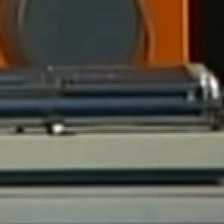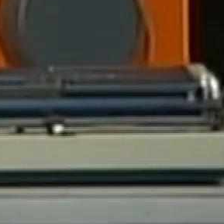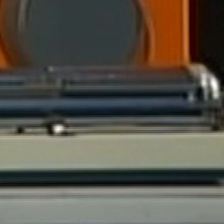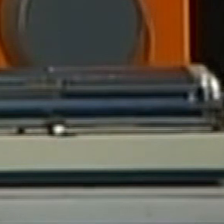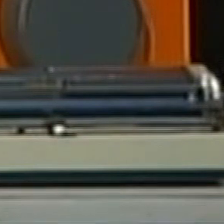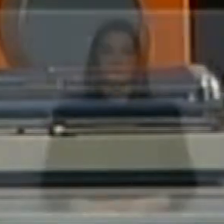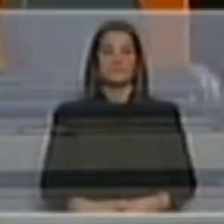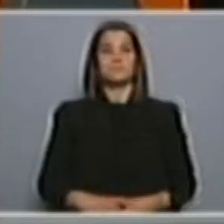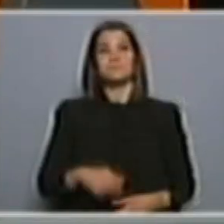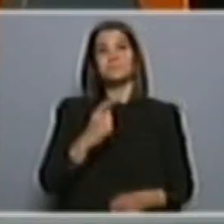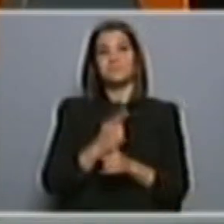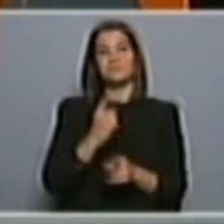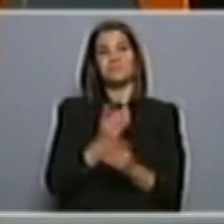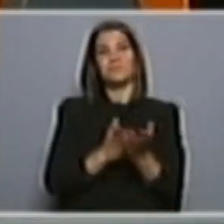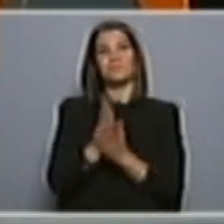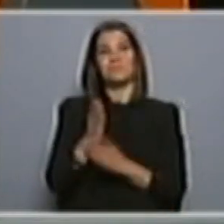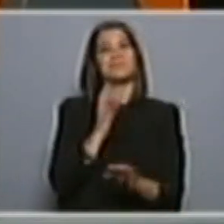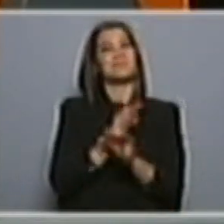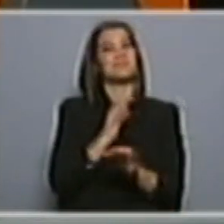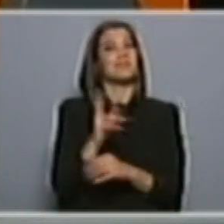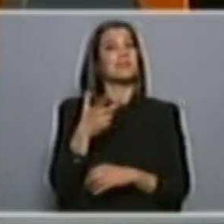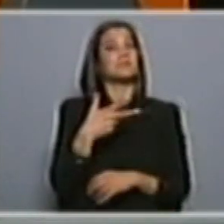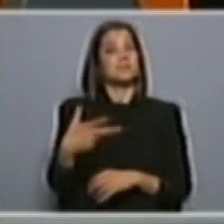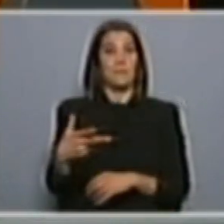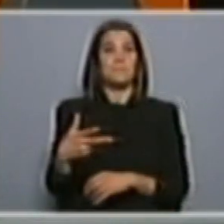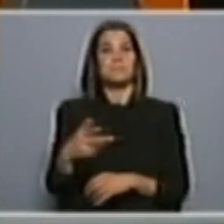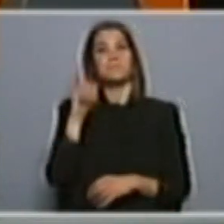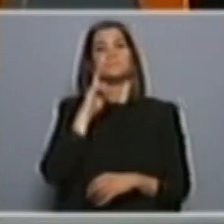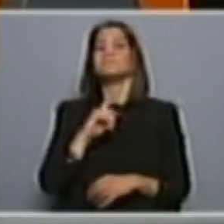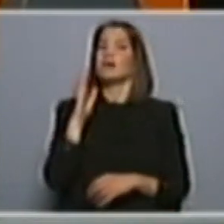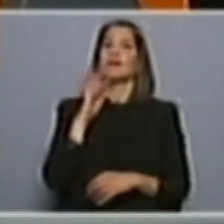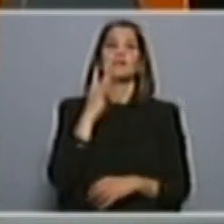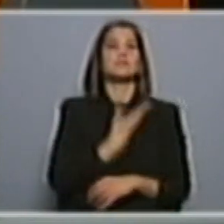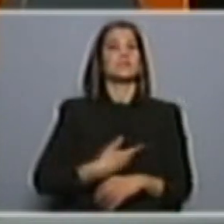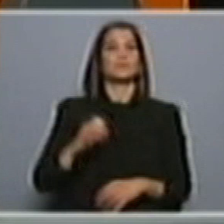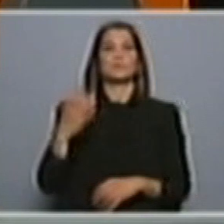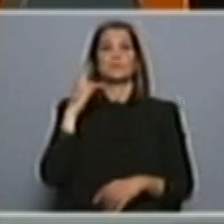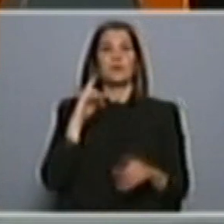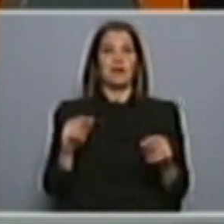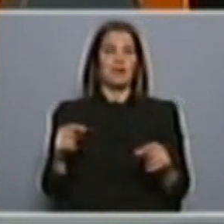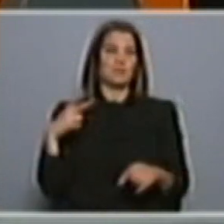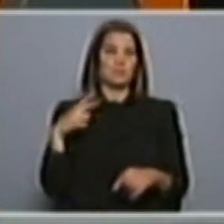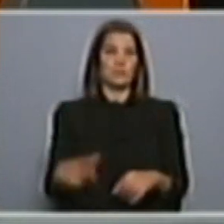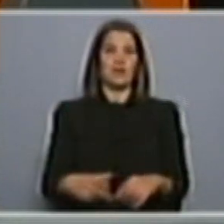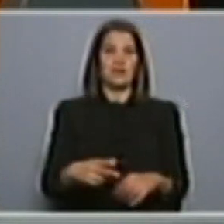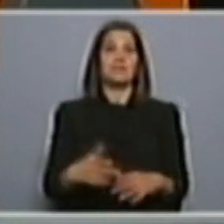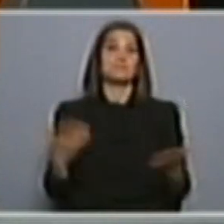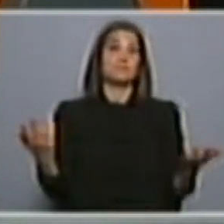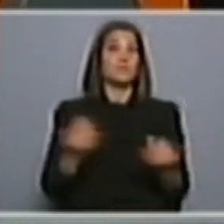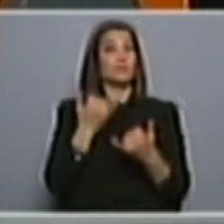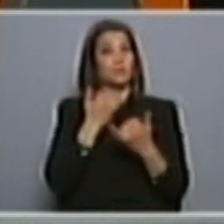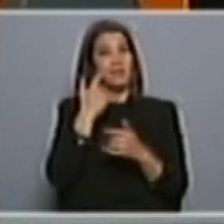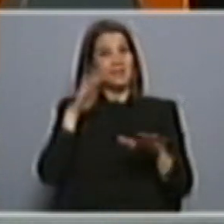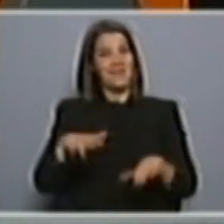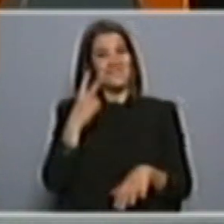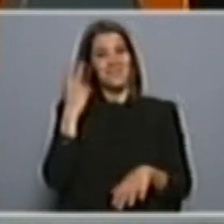Ainda e sempre nas comemorações dos 100 anos da cantora mais antiga da rádio portuguesa, felizmente ainda entre